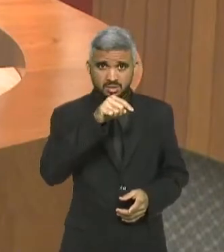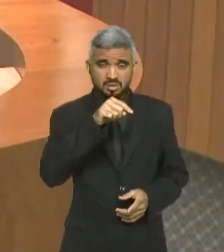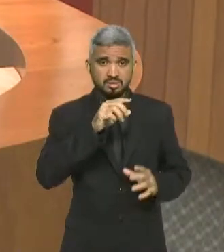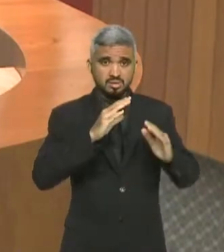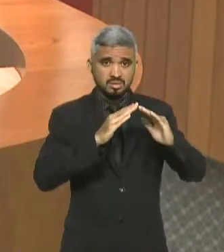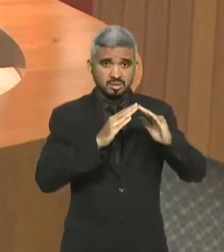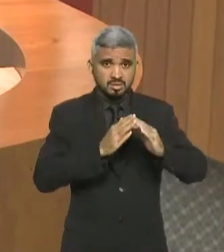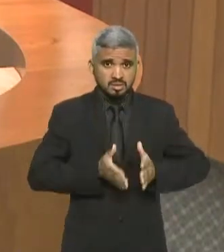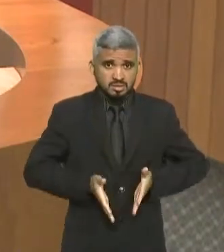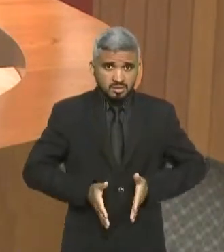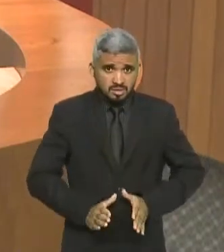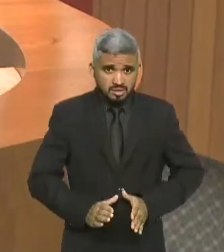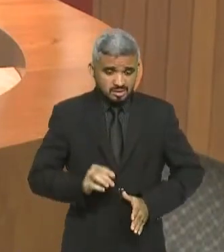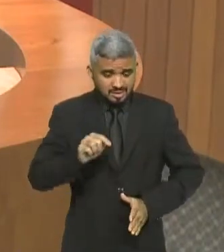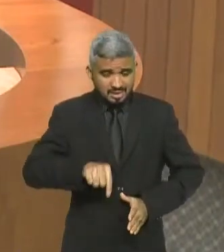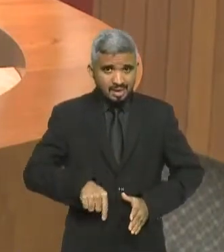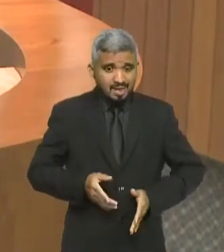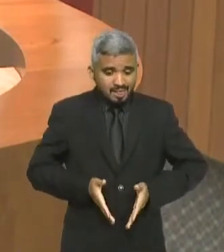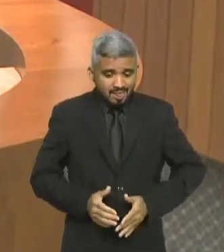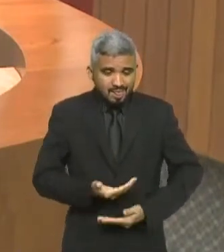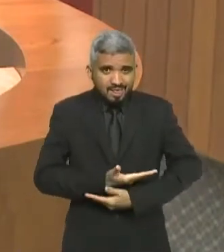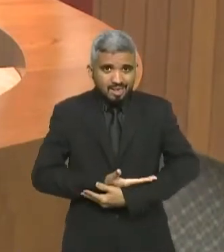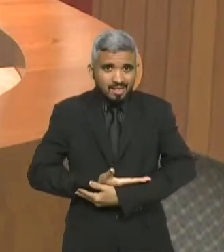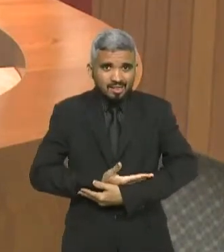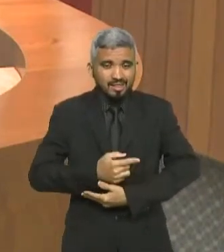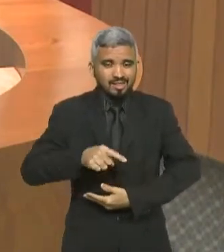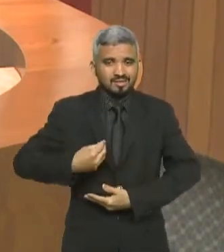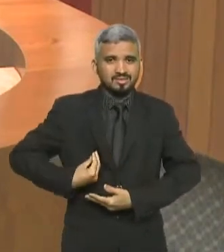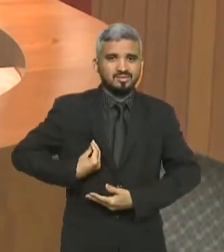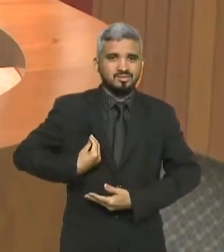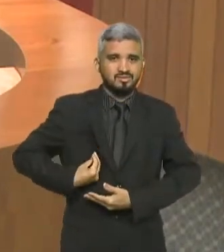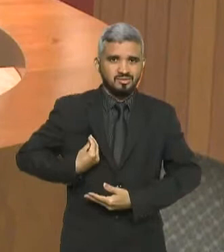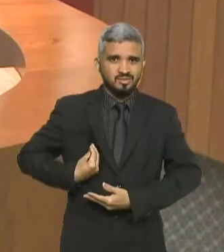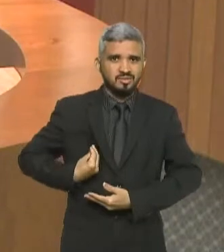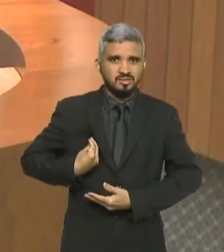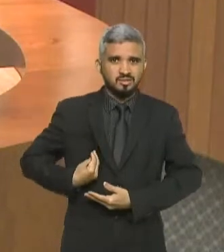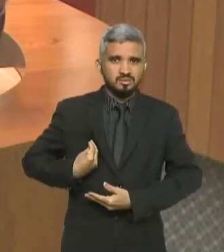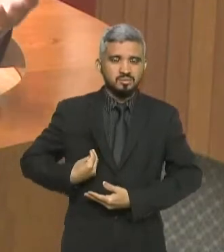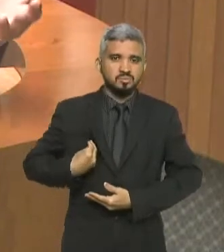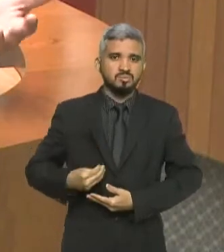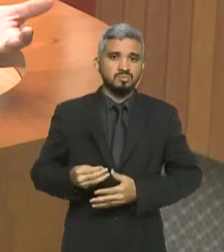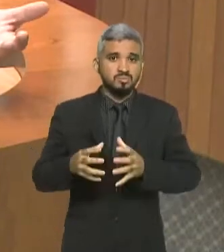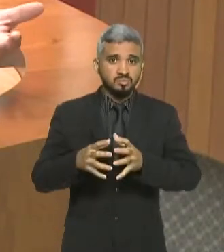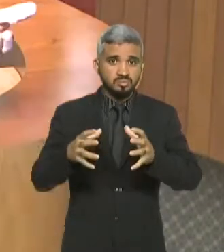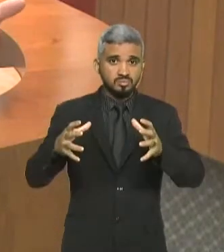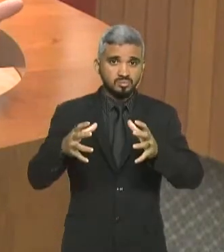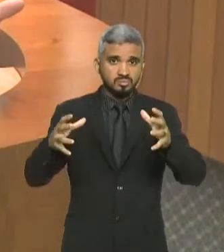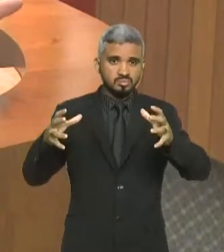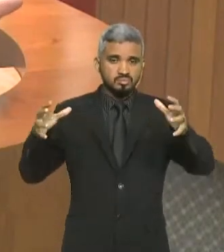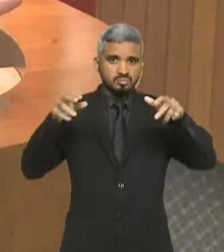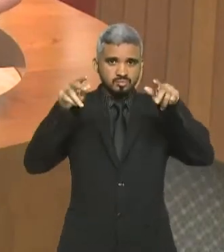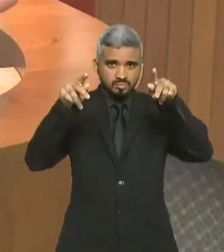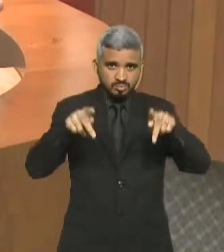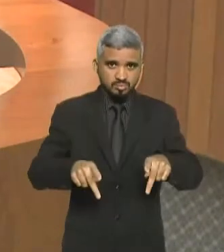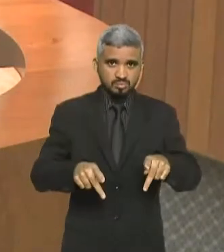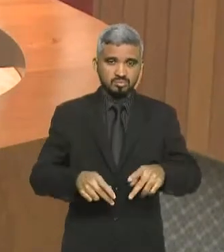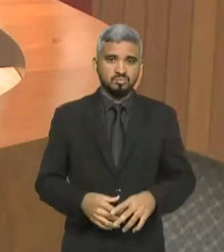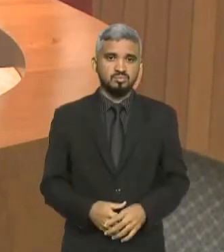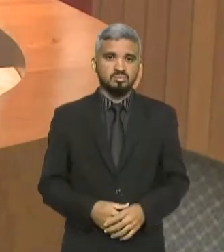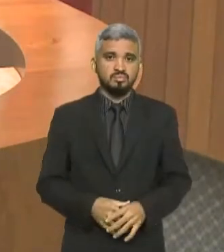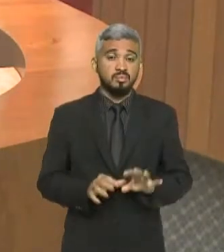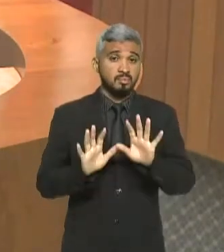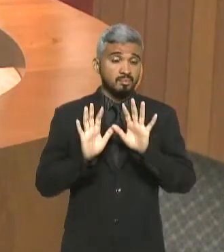é para dar vida, é para nos permitir aumentar a nossa população.